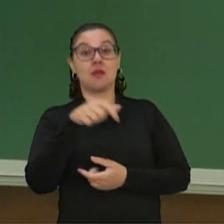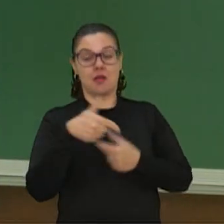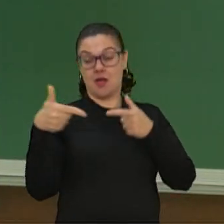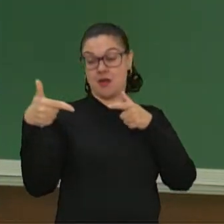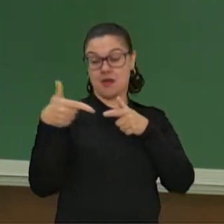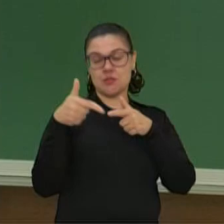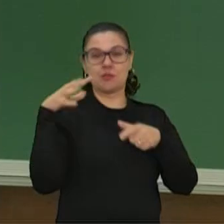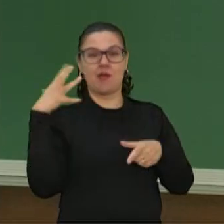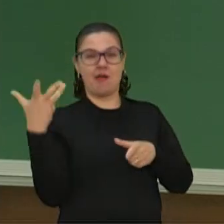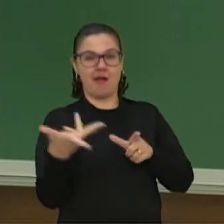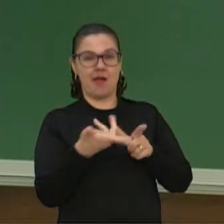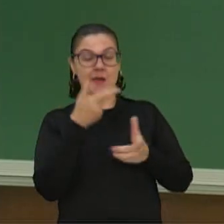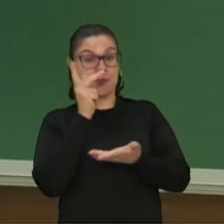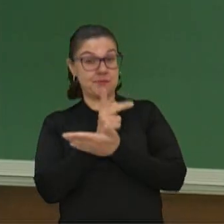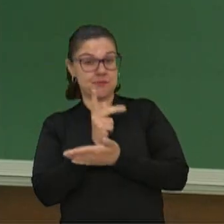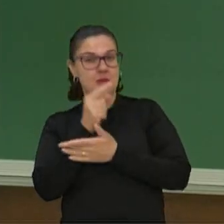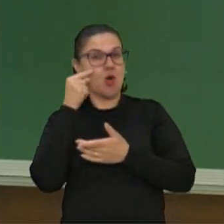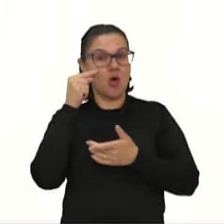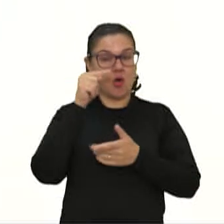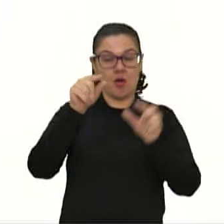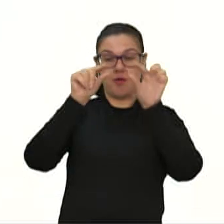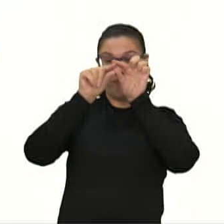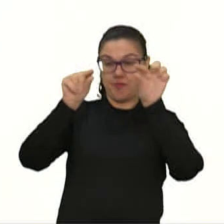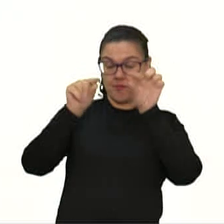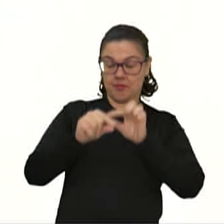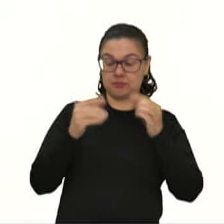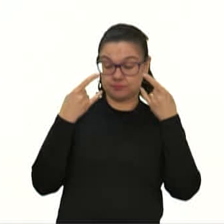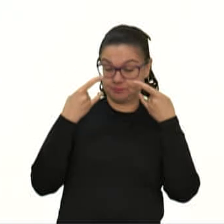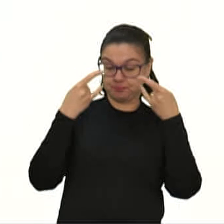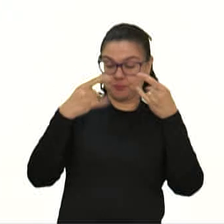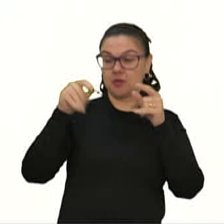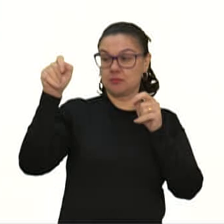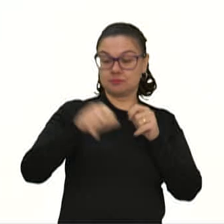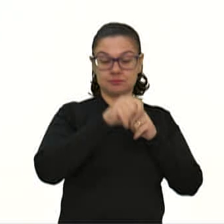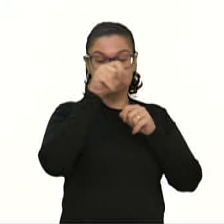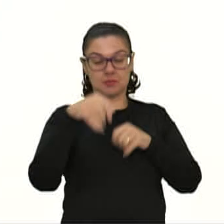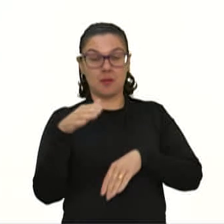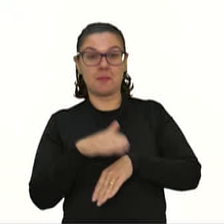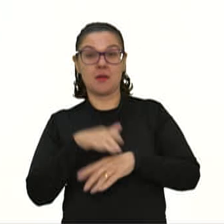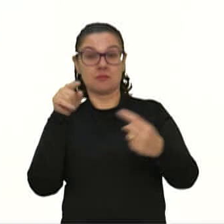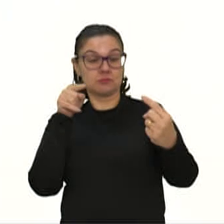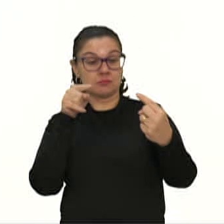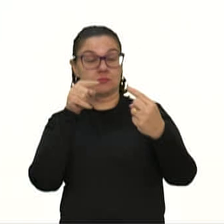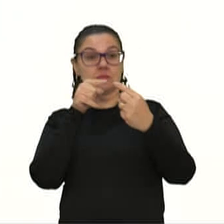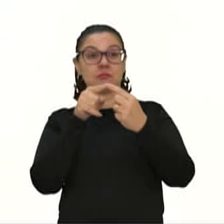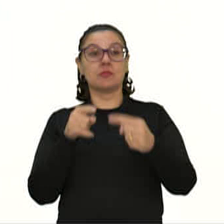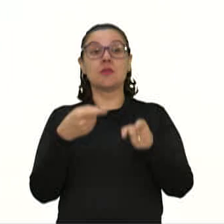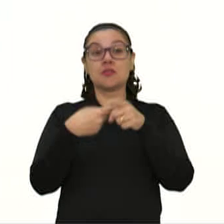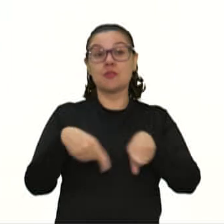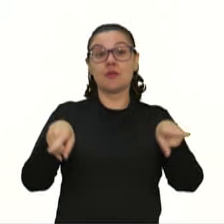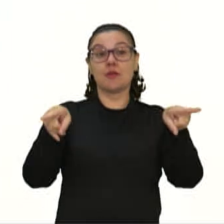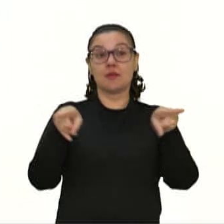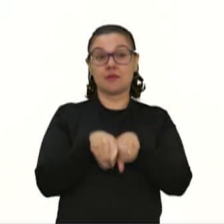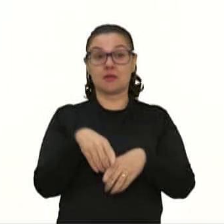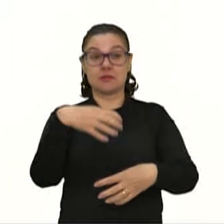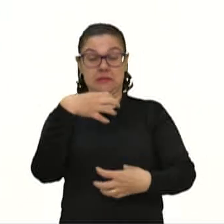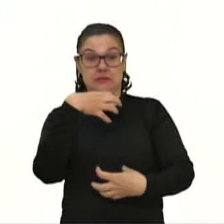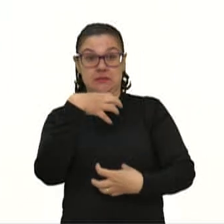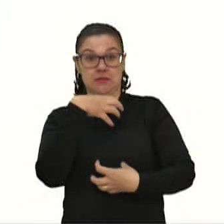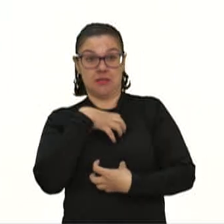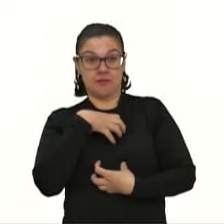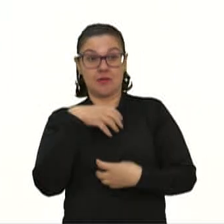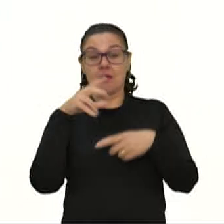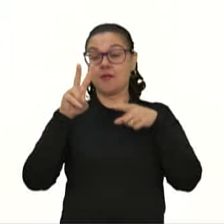quiz, jogo rápido sempre. Considere os versos em destaque e assinale a opção que descreve os respectivos significados